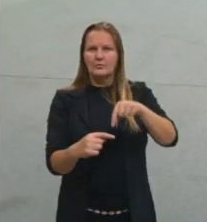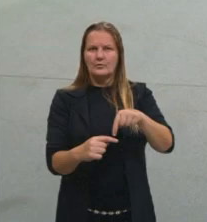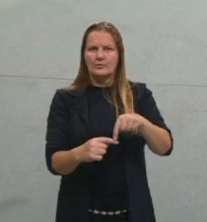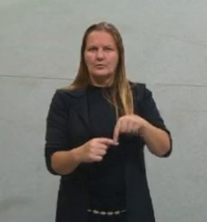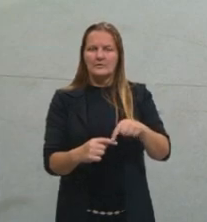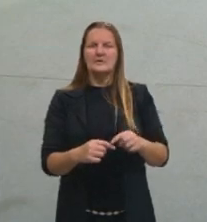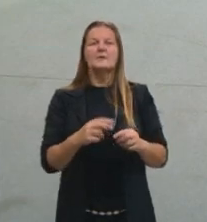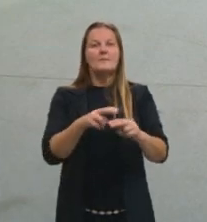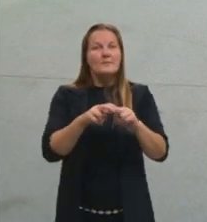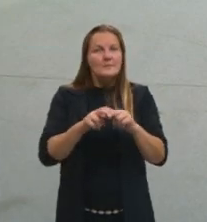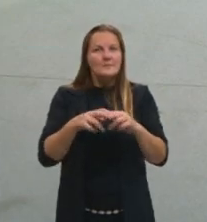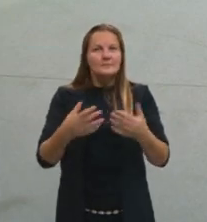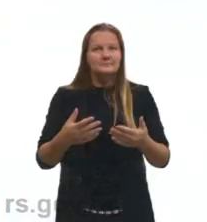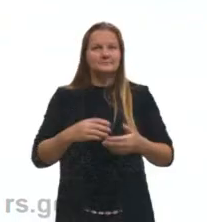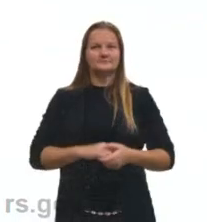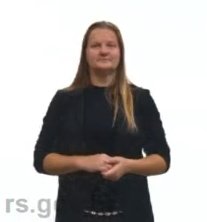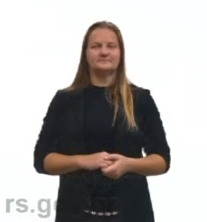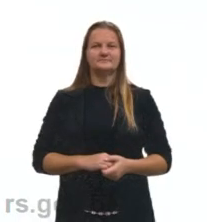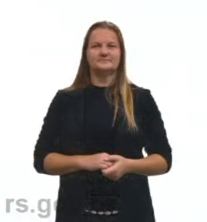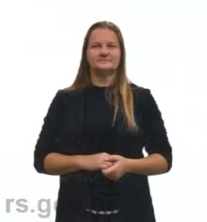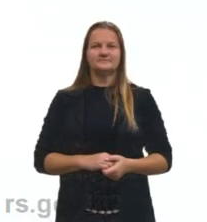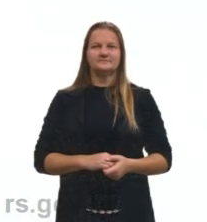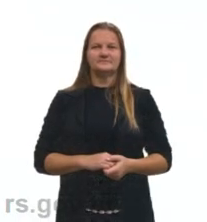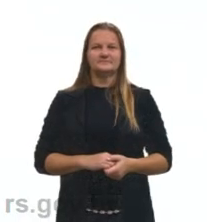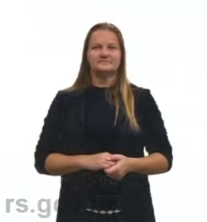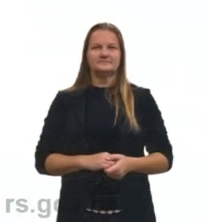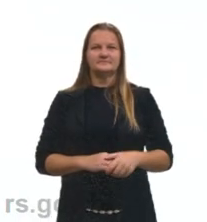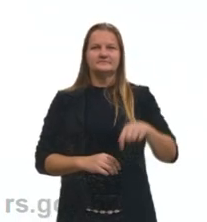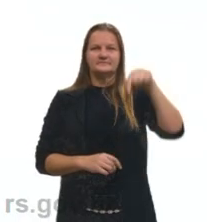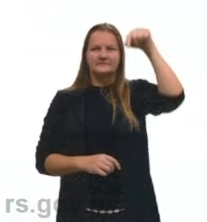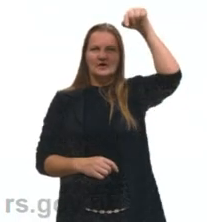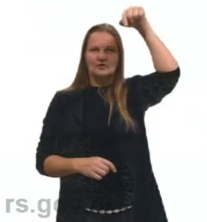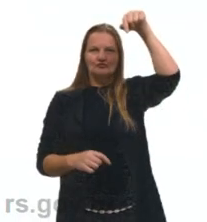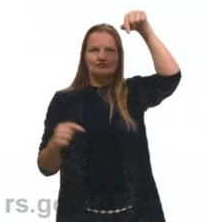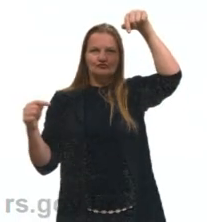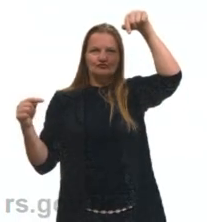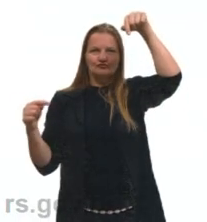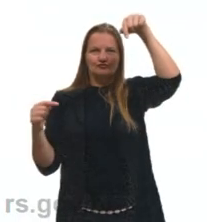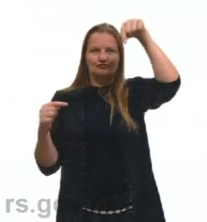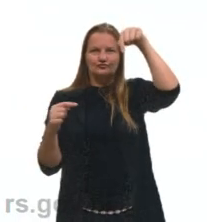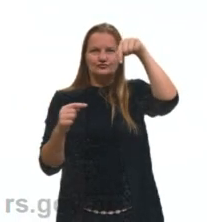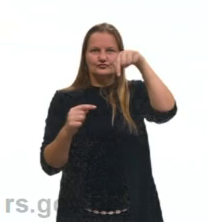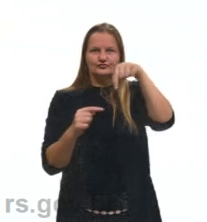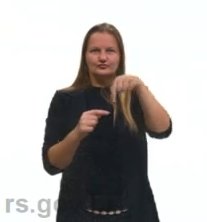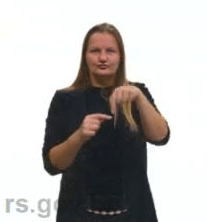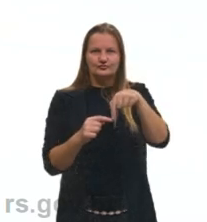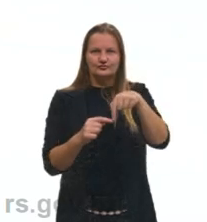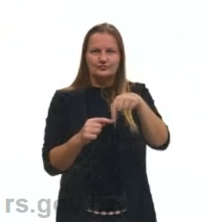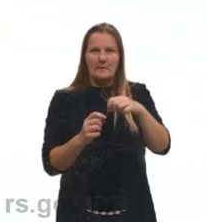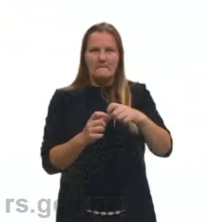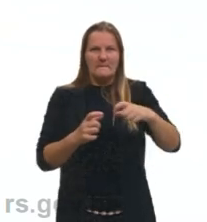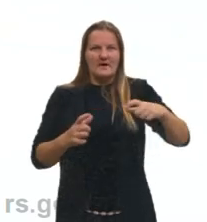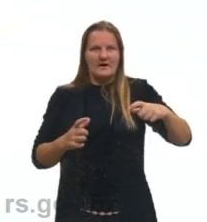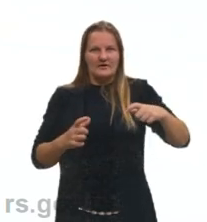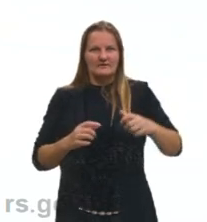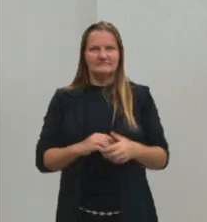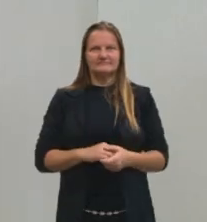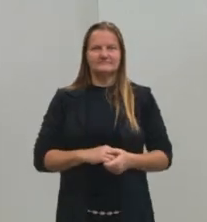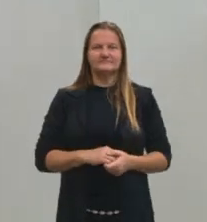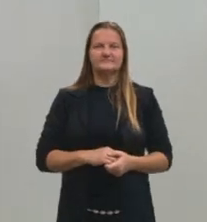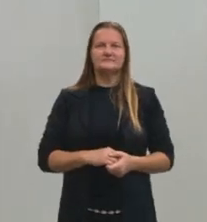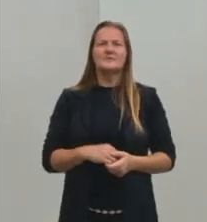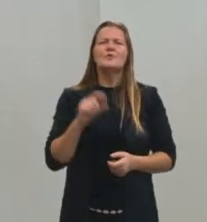eletropositividade um botão mais aqui e aqui um menos pra gente entender que é eletronegatividade e eletropositividade tá bom e